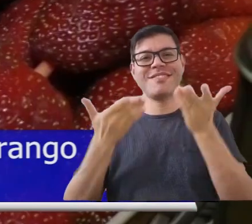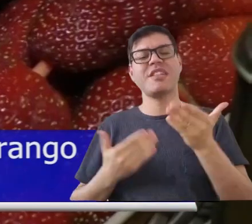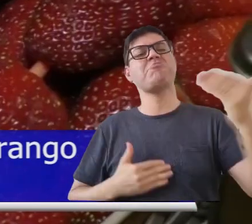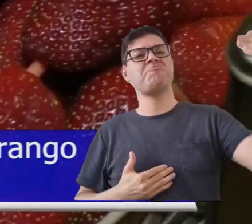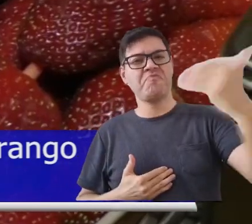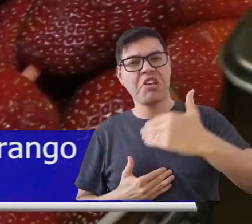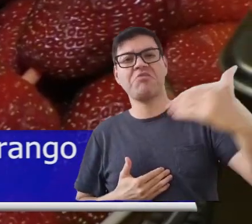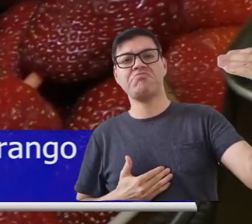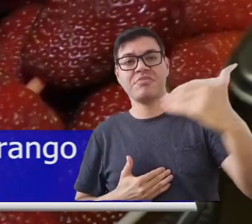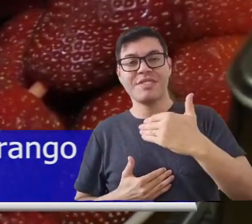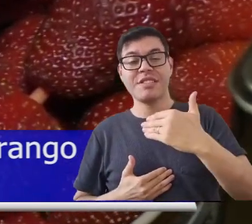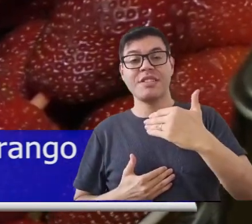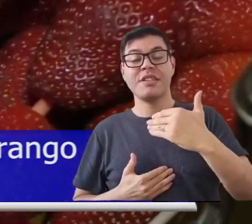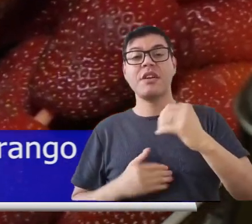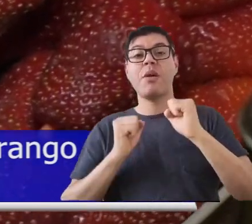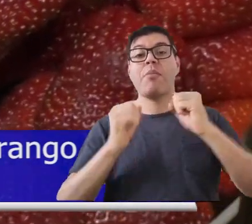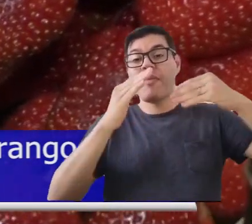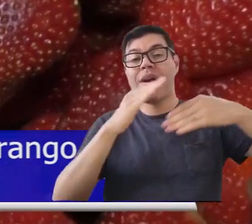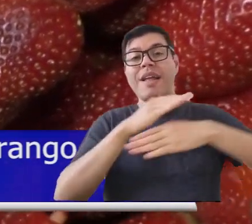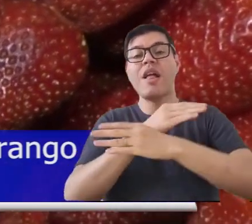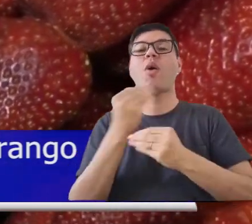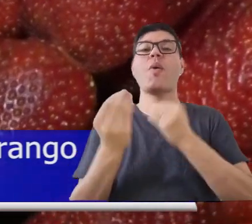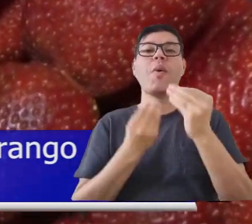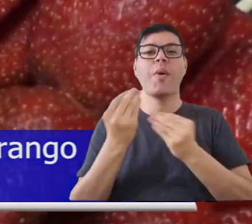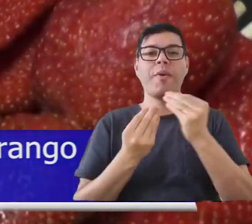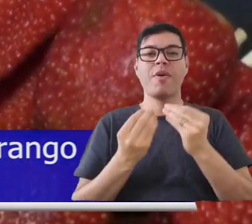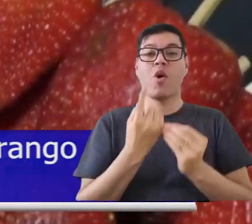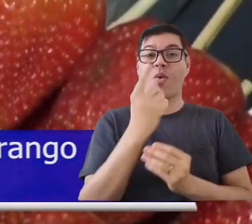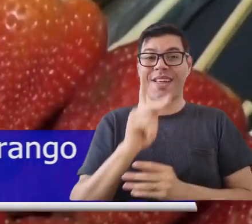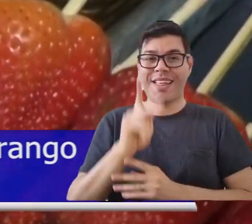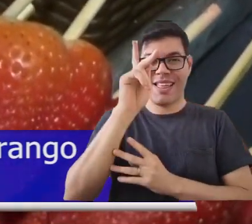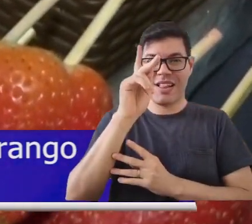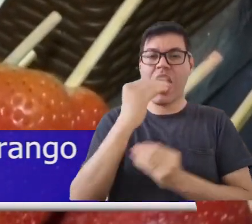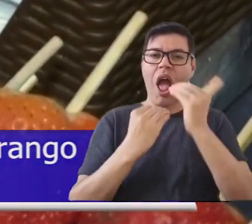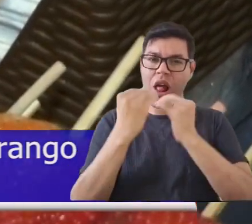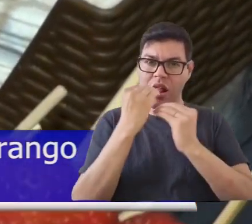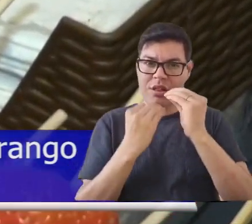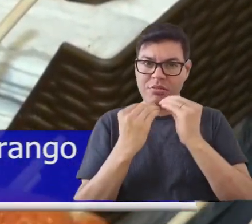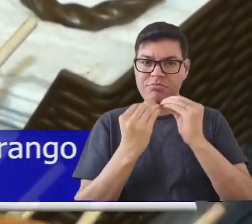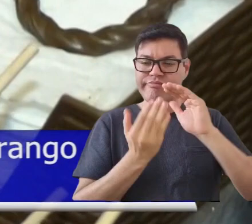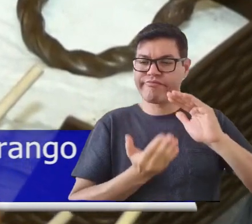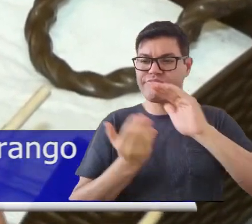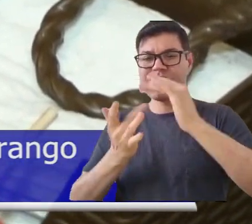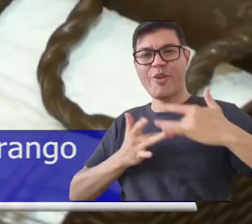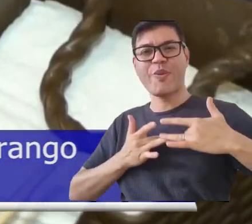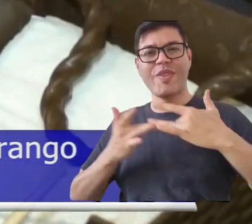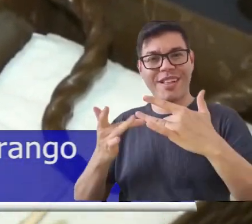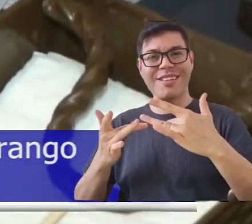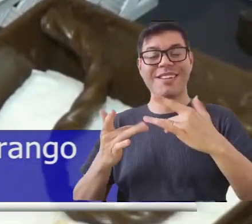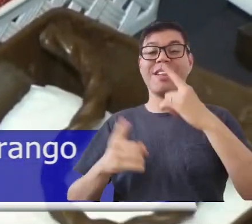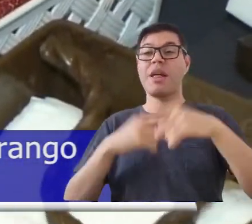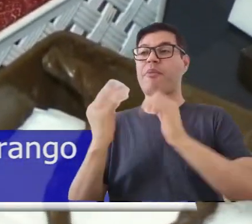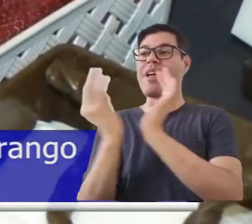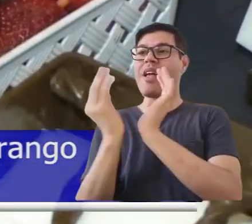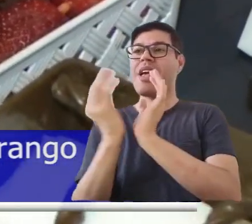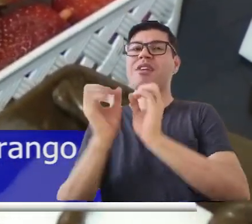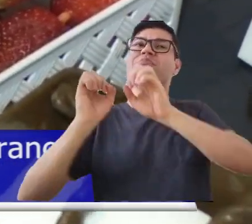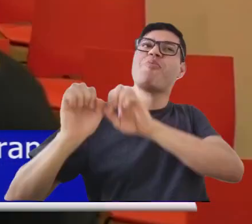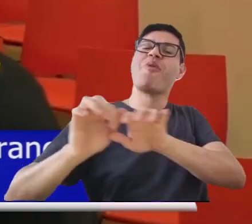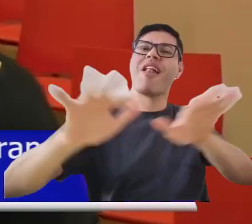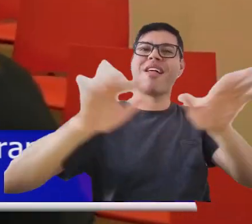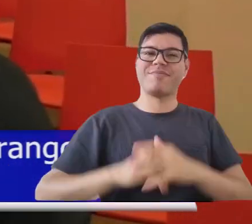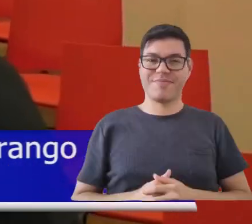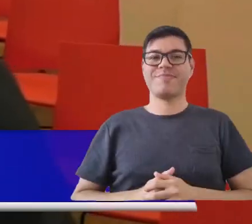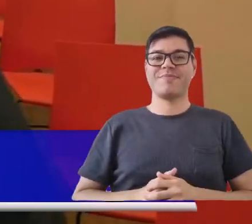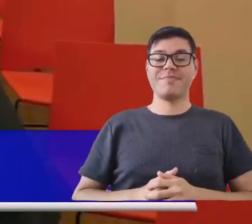evento, que tem como ingresso 1 quilo de alimento não perecível, que será doado ao Fundo Social de Solidariedade de Araras.